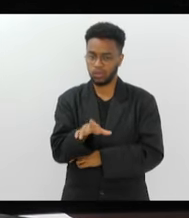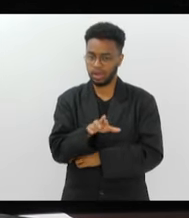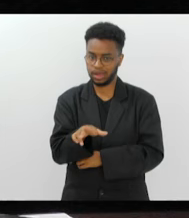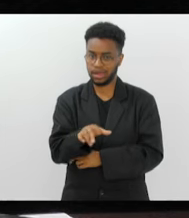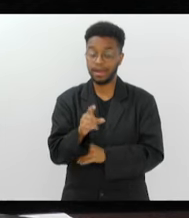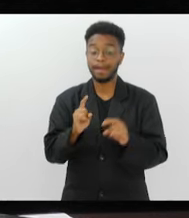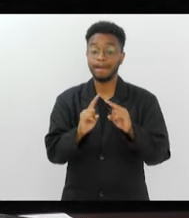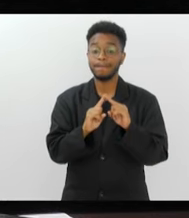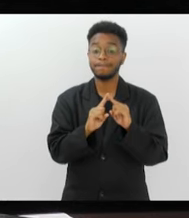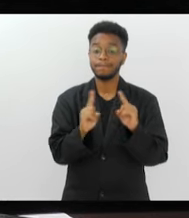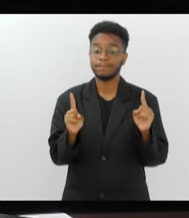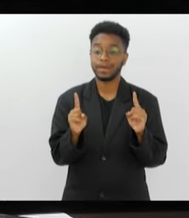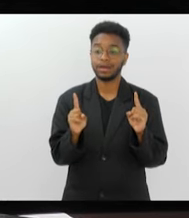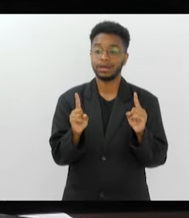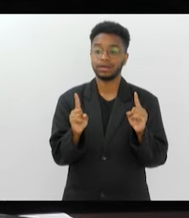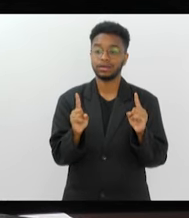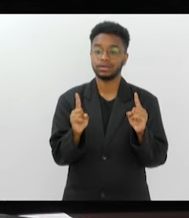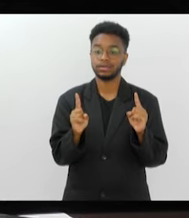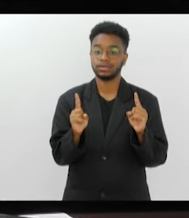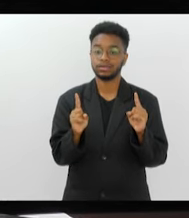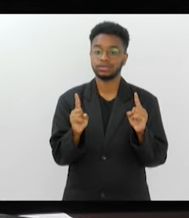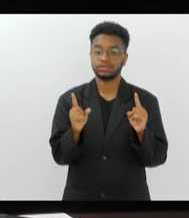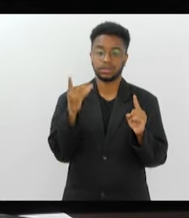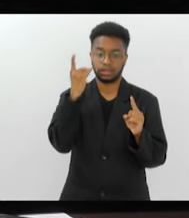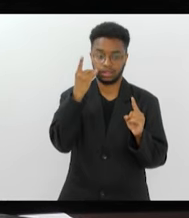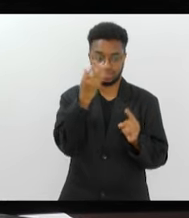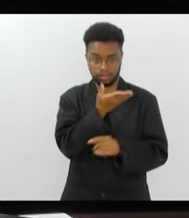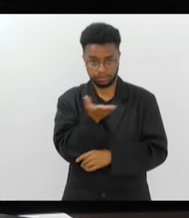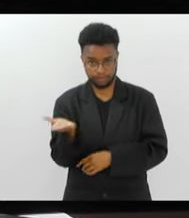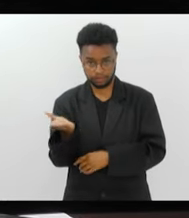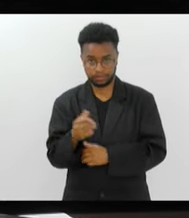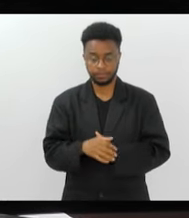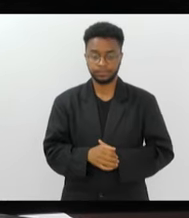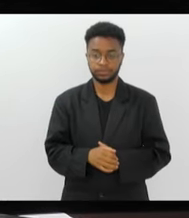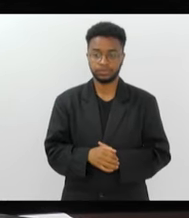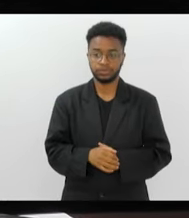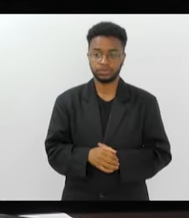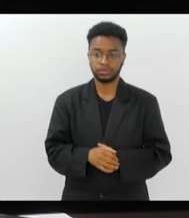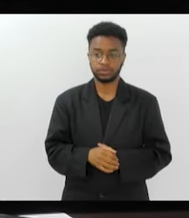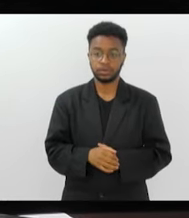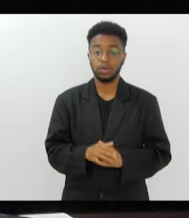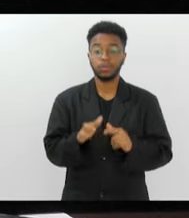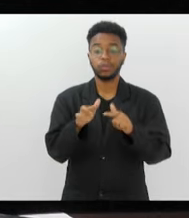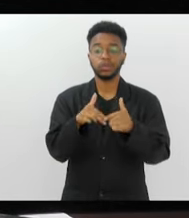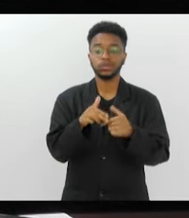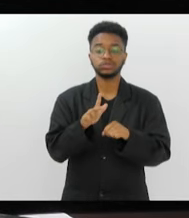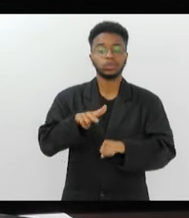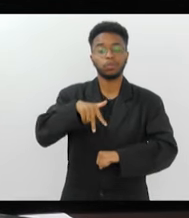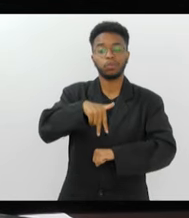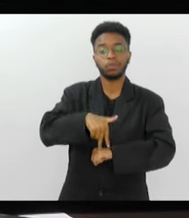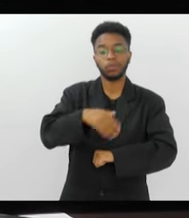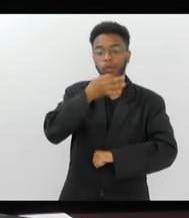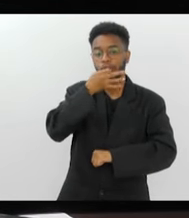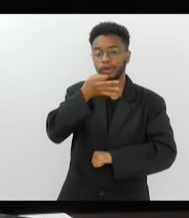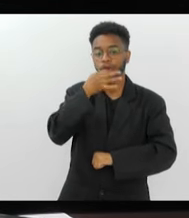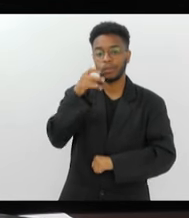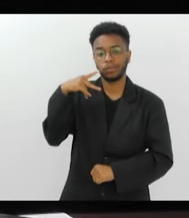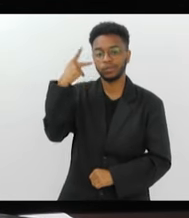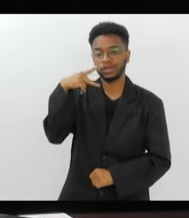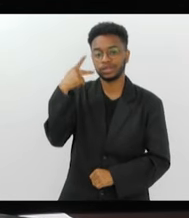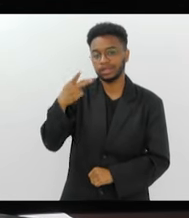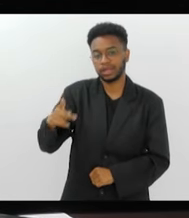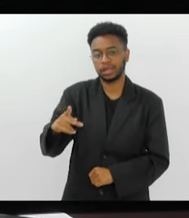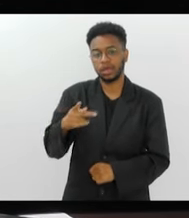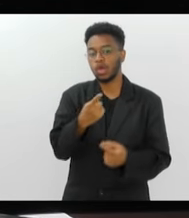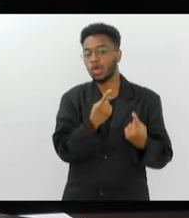sim, deputados e deputadas, pelo posicionamento político que ele tem de